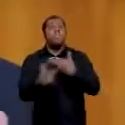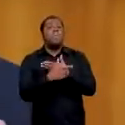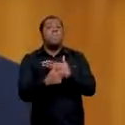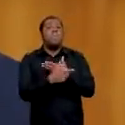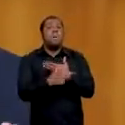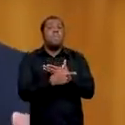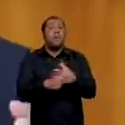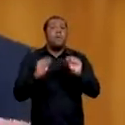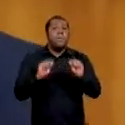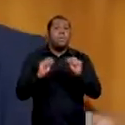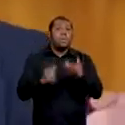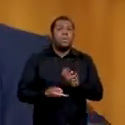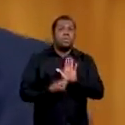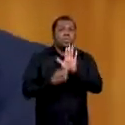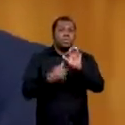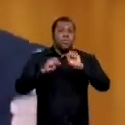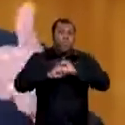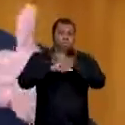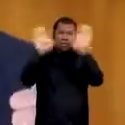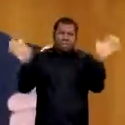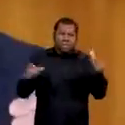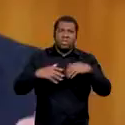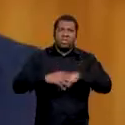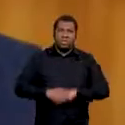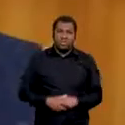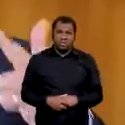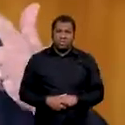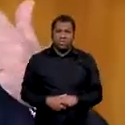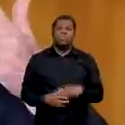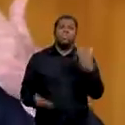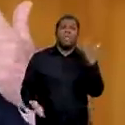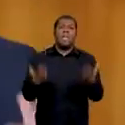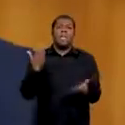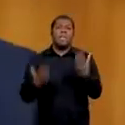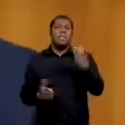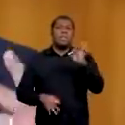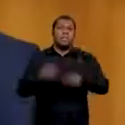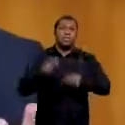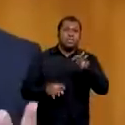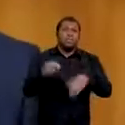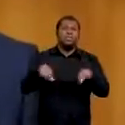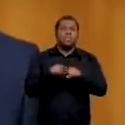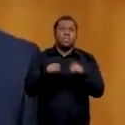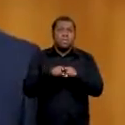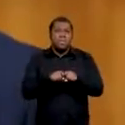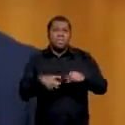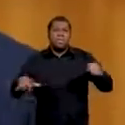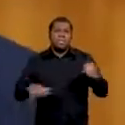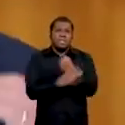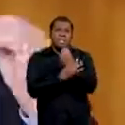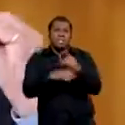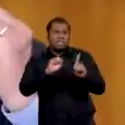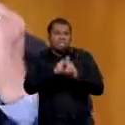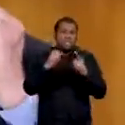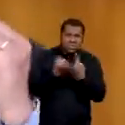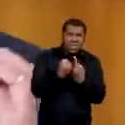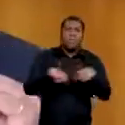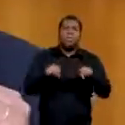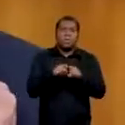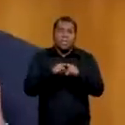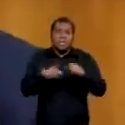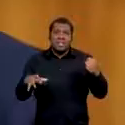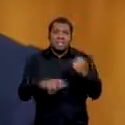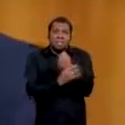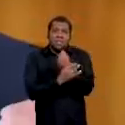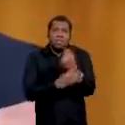E terceiro, a gente tem que garantir estabilidade jurídica, estabilidade social e estabilidade econômica. São